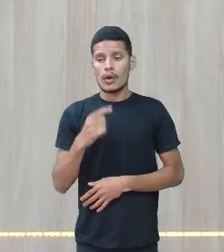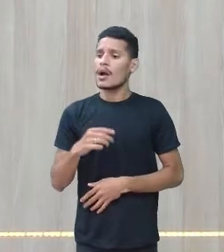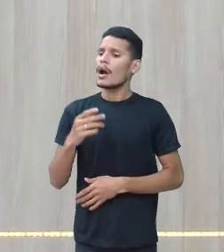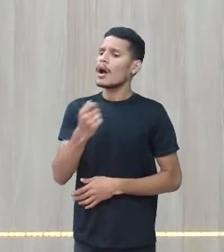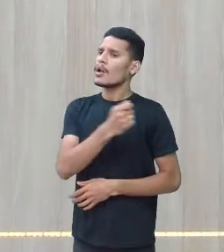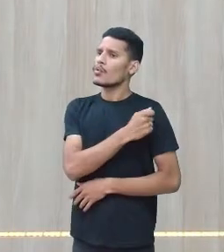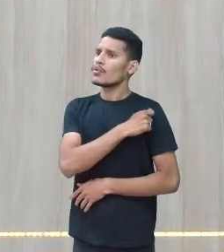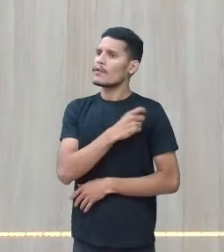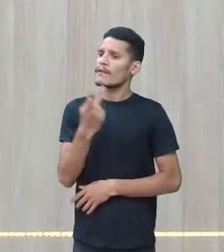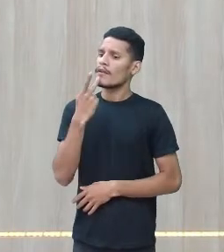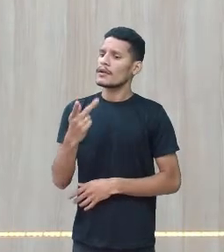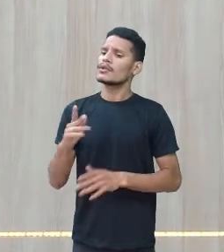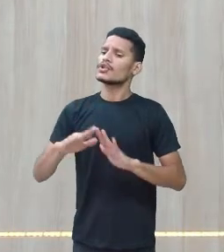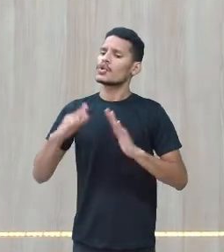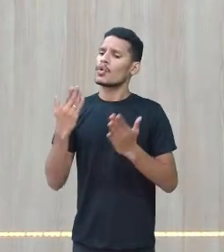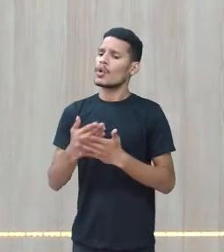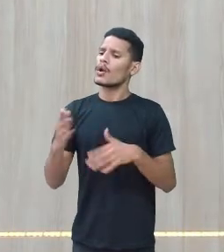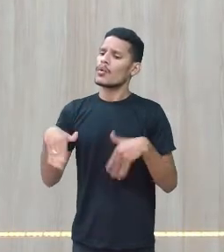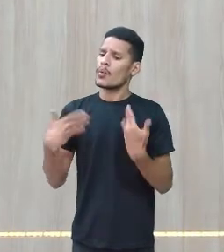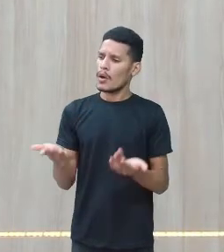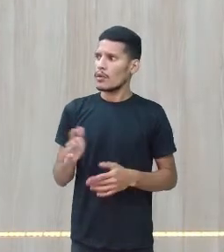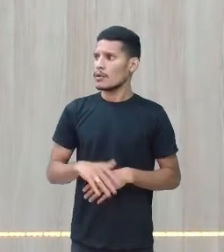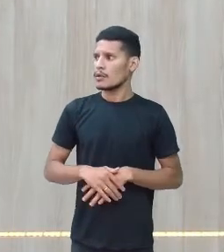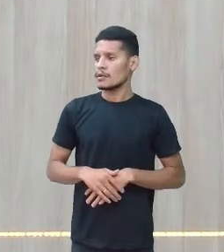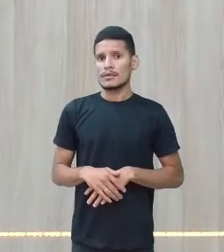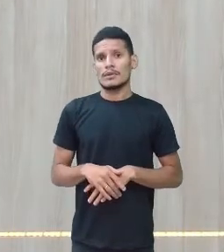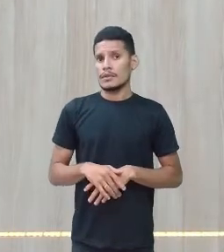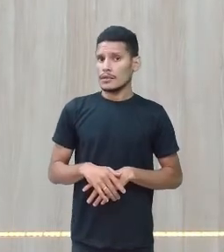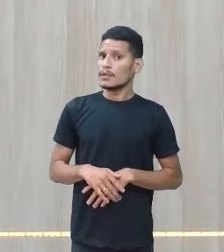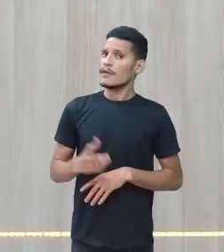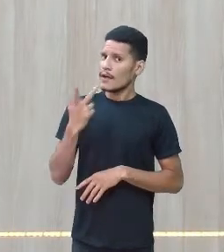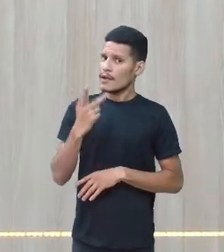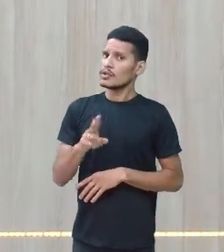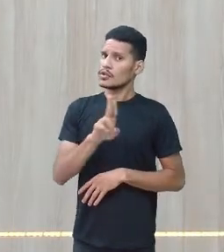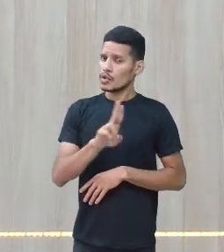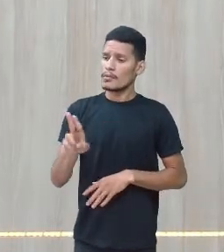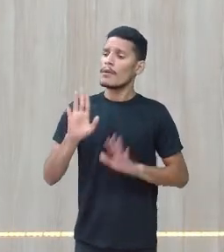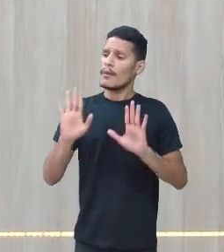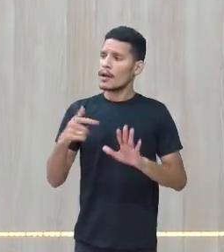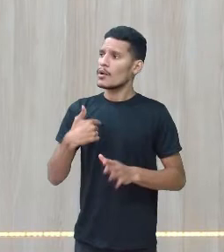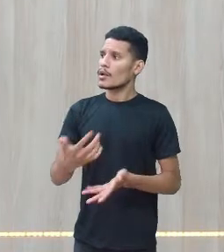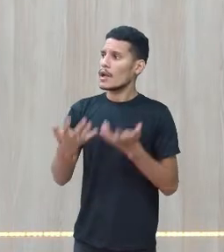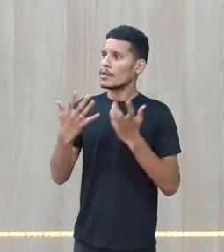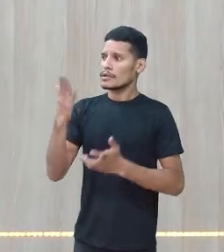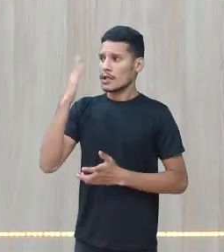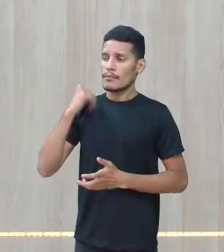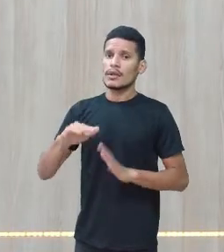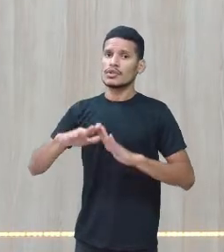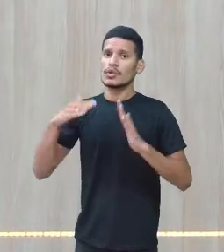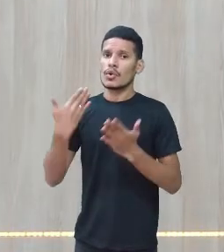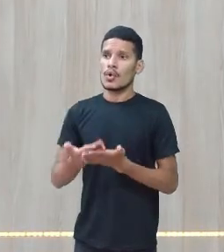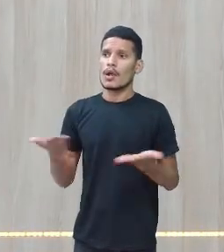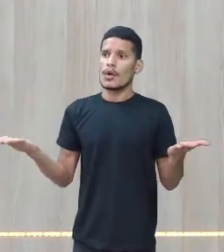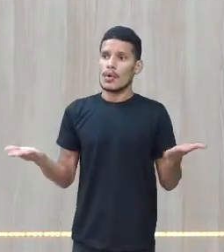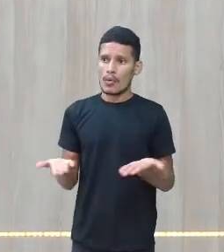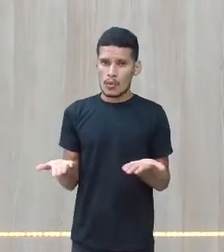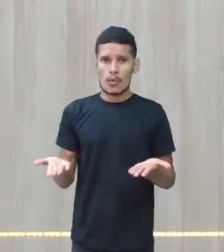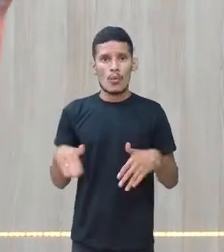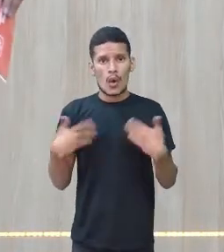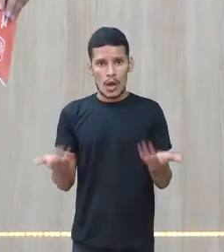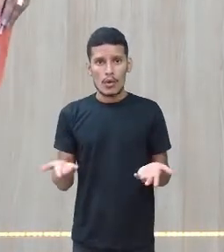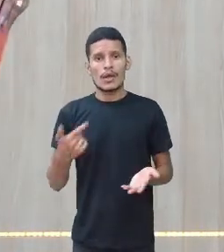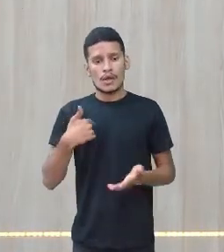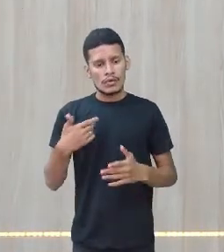estão dizendo de que escolas são? Eu também estou curiosa aqui. Você está dizendo nomes, mas eu queria saber quais são as escolas, porque eu já passei por